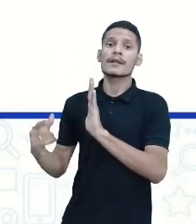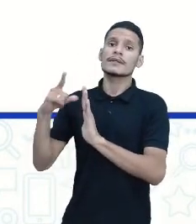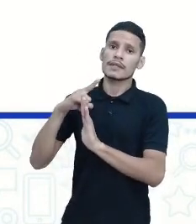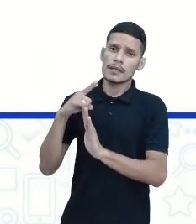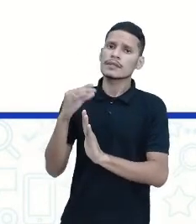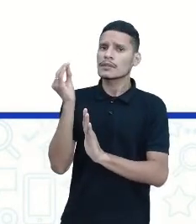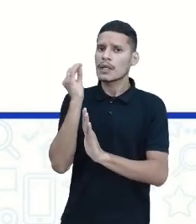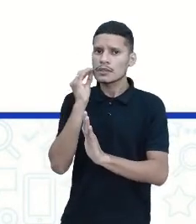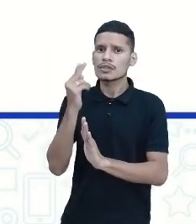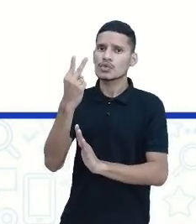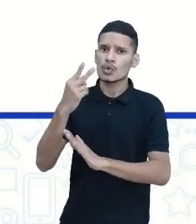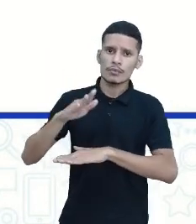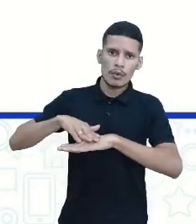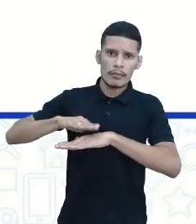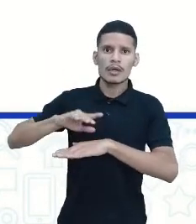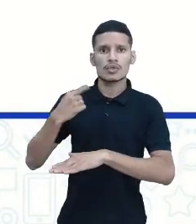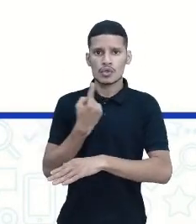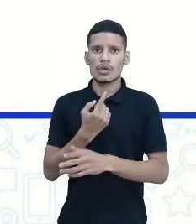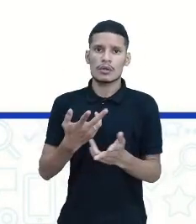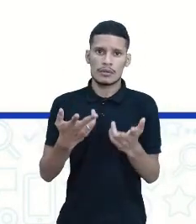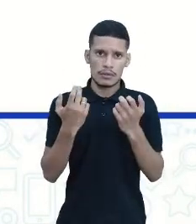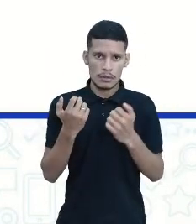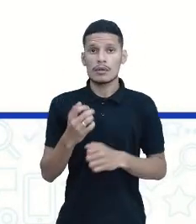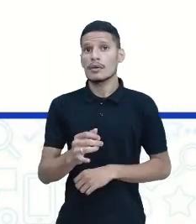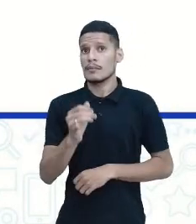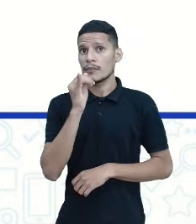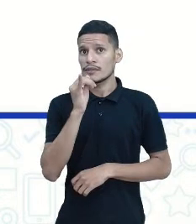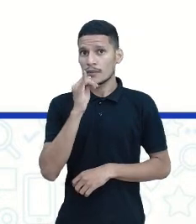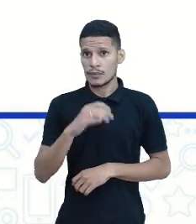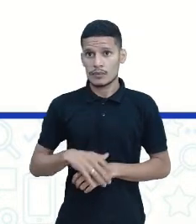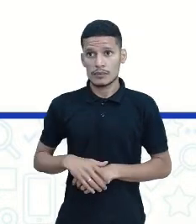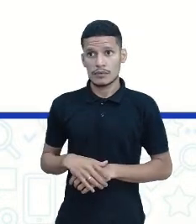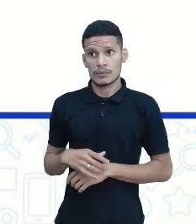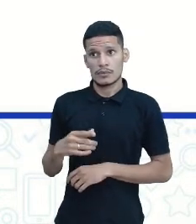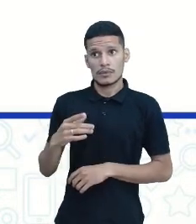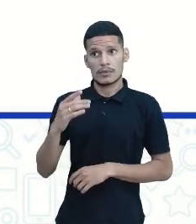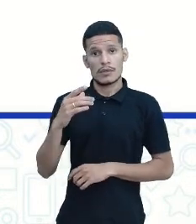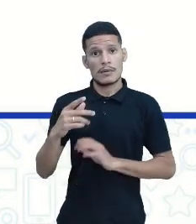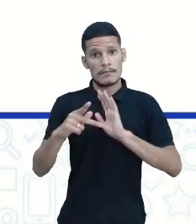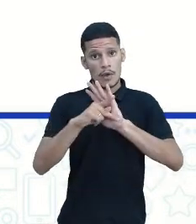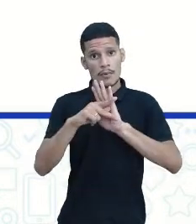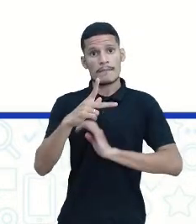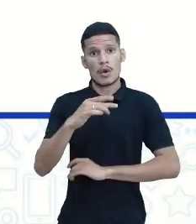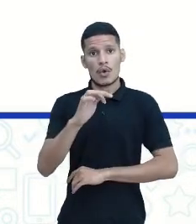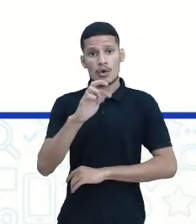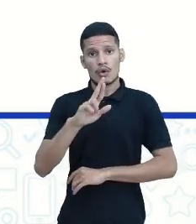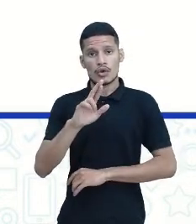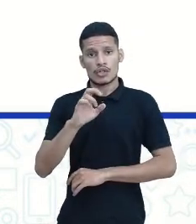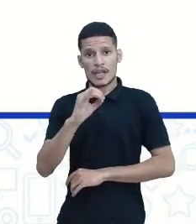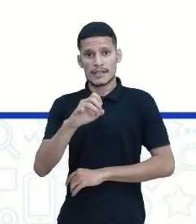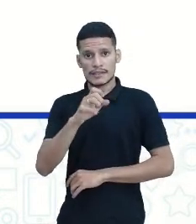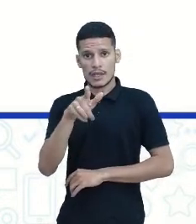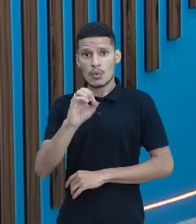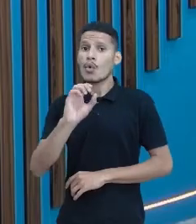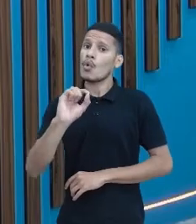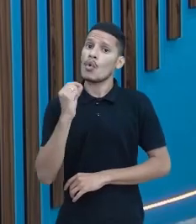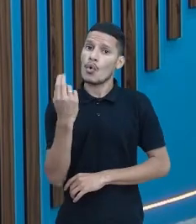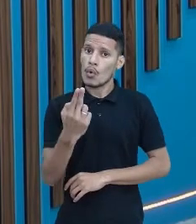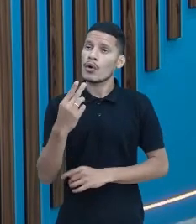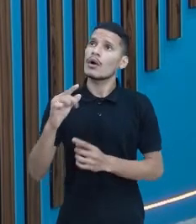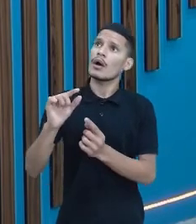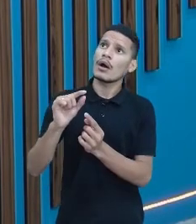certo? Aquela dali a gente percebeu. Então, por exemplo, naquela das projeções e ou nessa da altura, a sugestão é